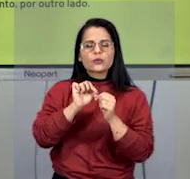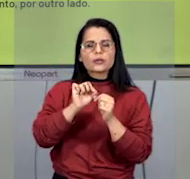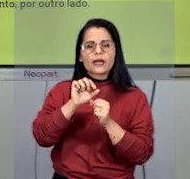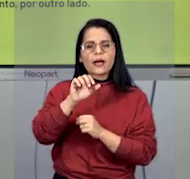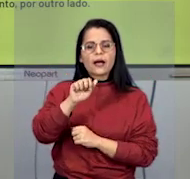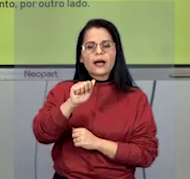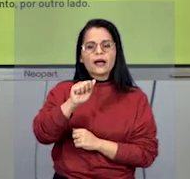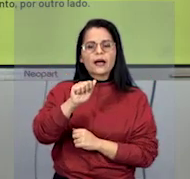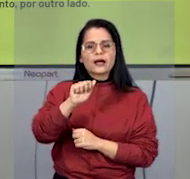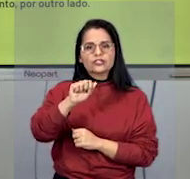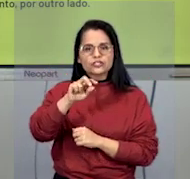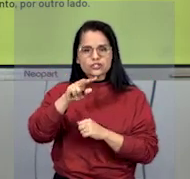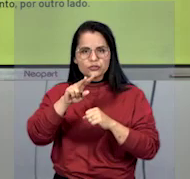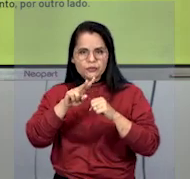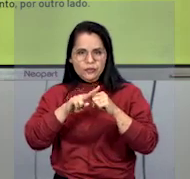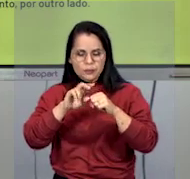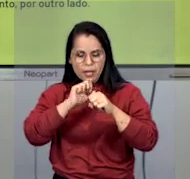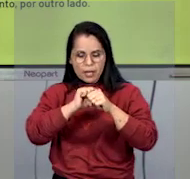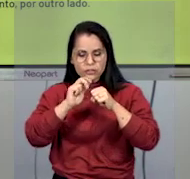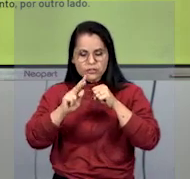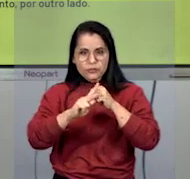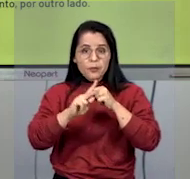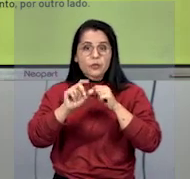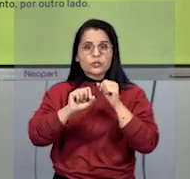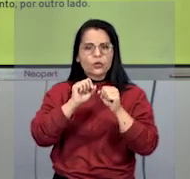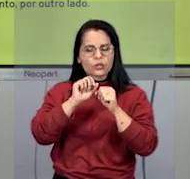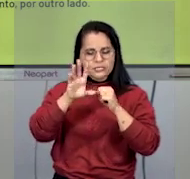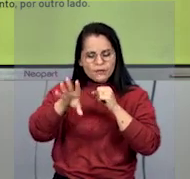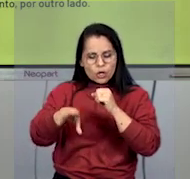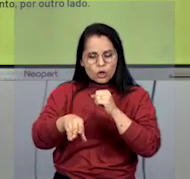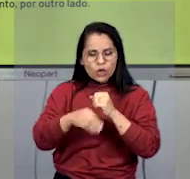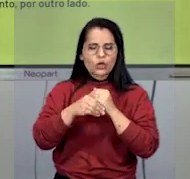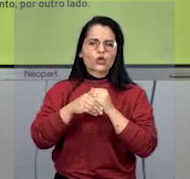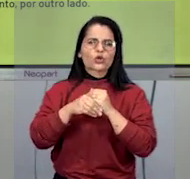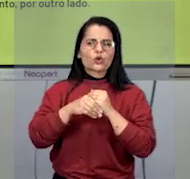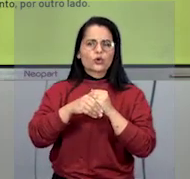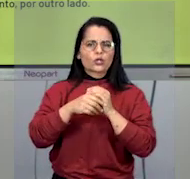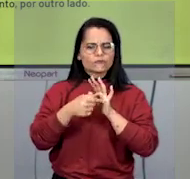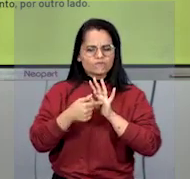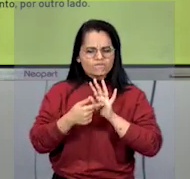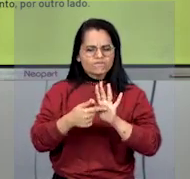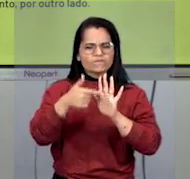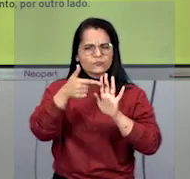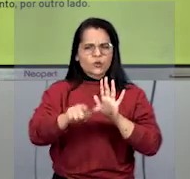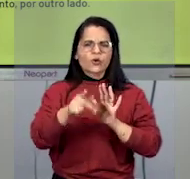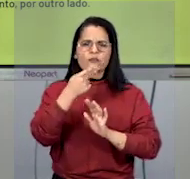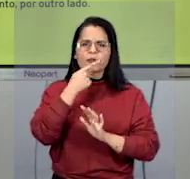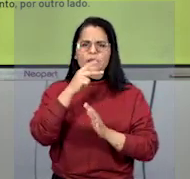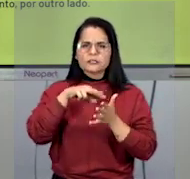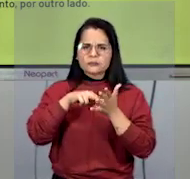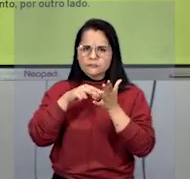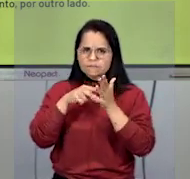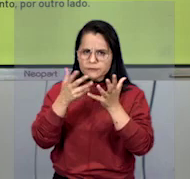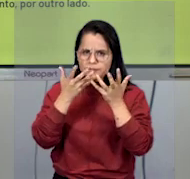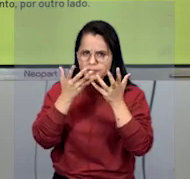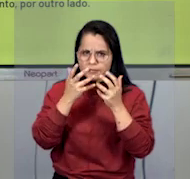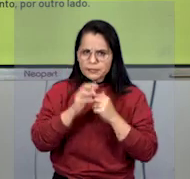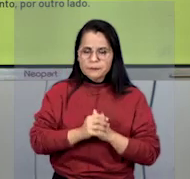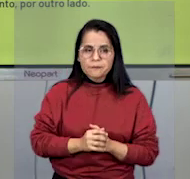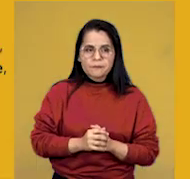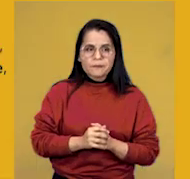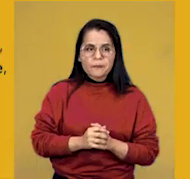dessa maneira. Então você vai concluir reforçando o que você queria realmente dizer. E